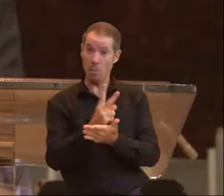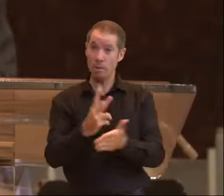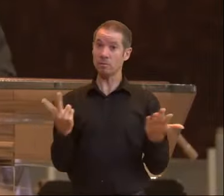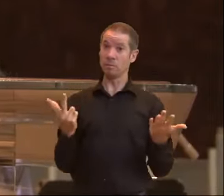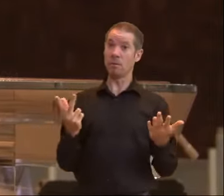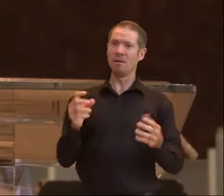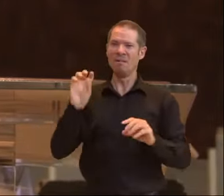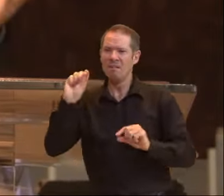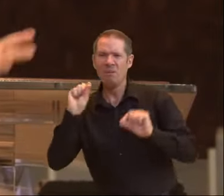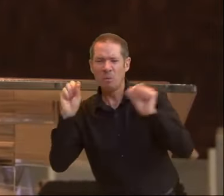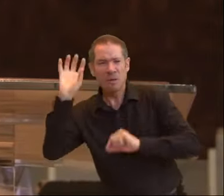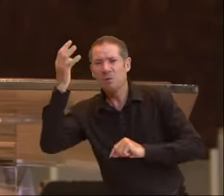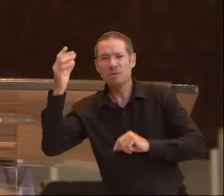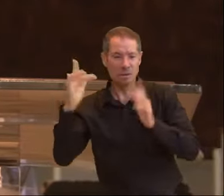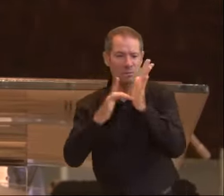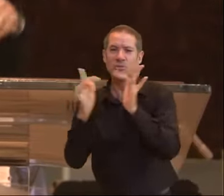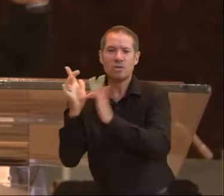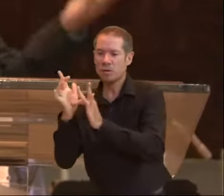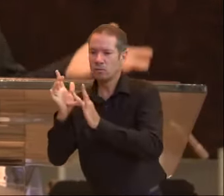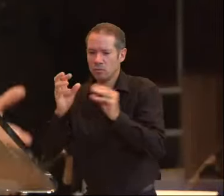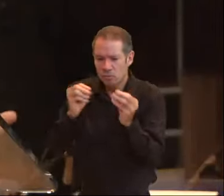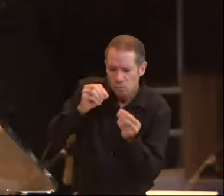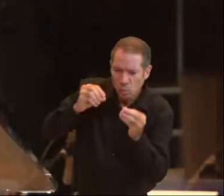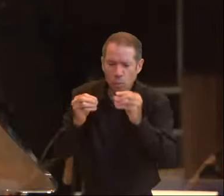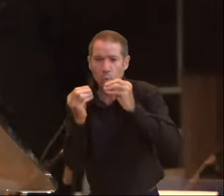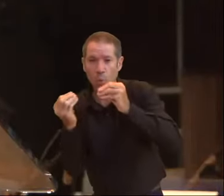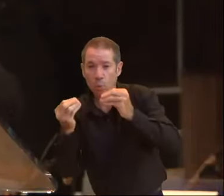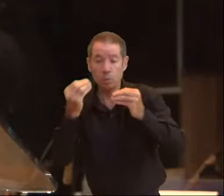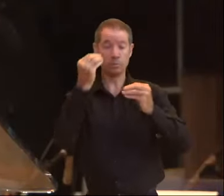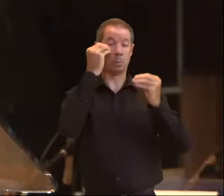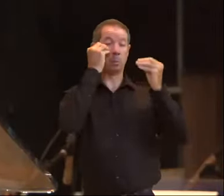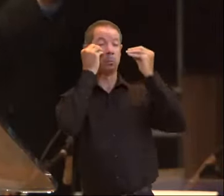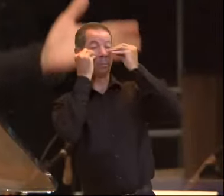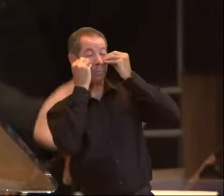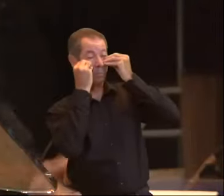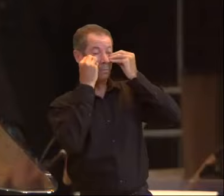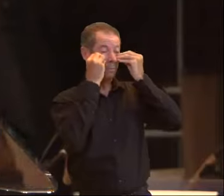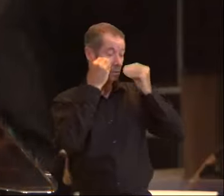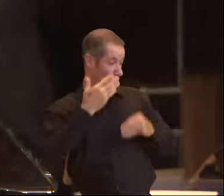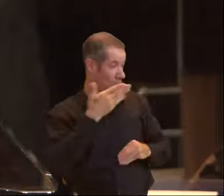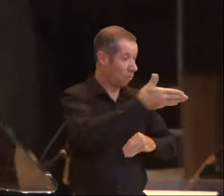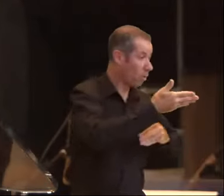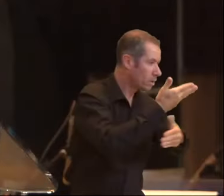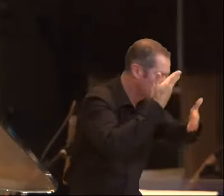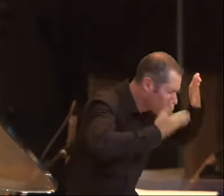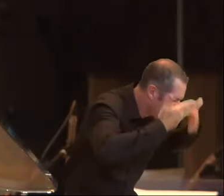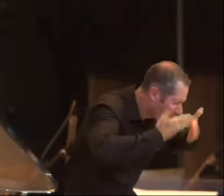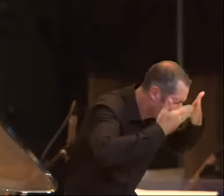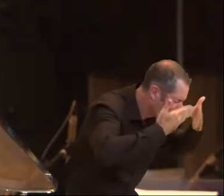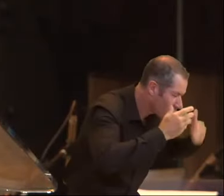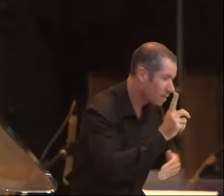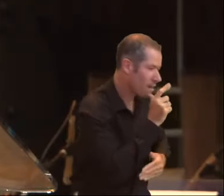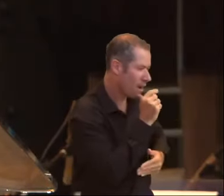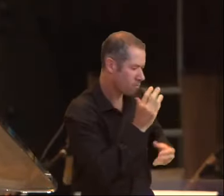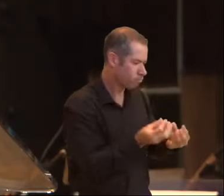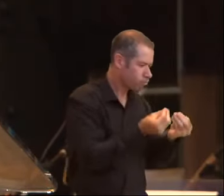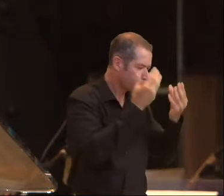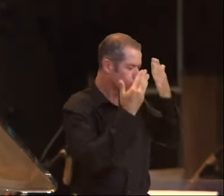O que aconteceu? Jesus fez lodo, botou na minha vista, eu fui, lavei e estou enxergando.